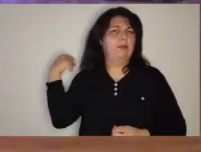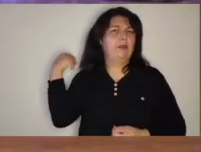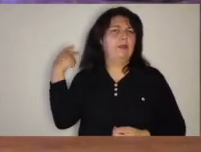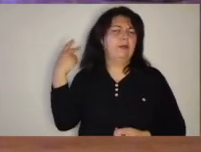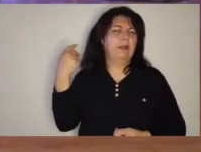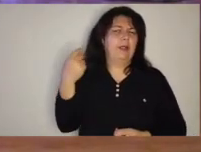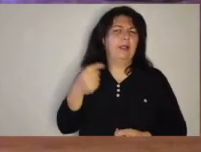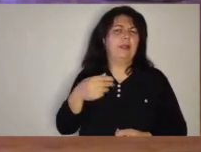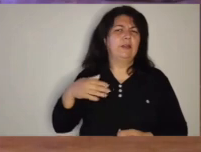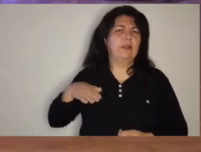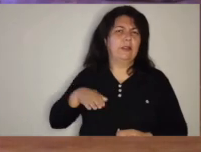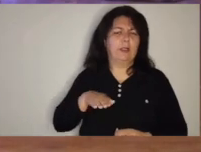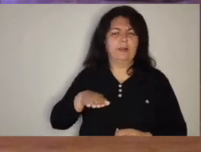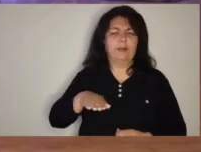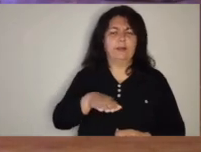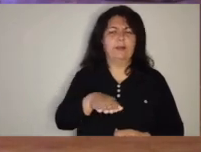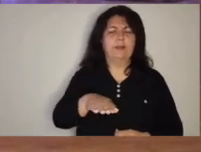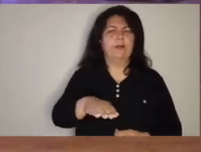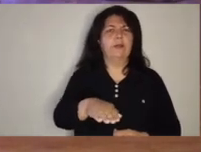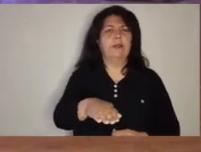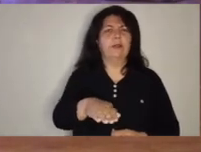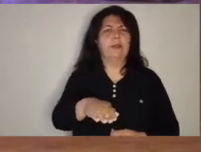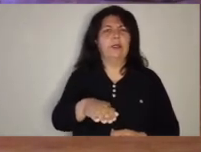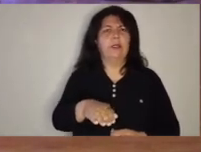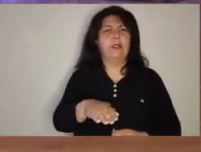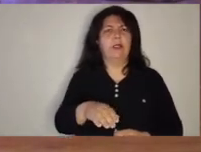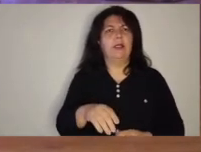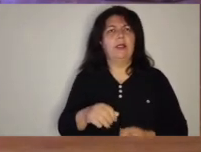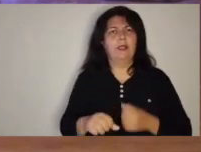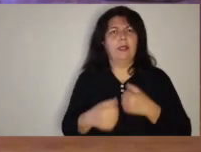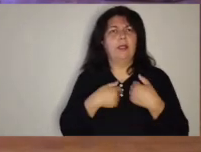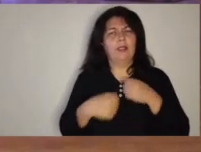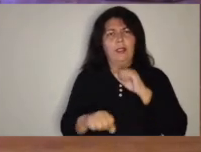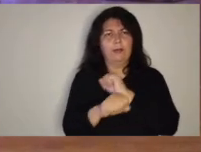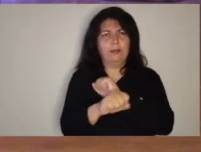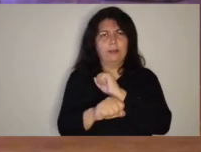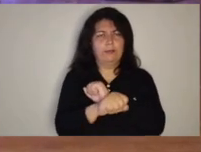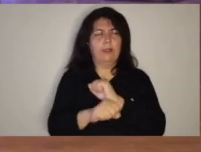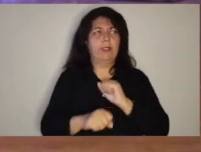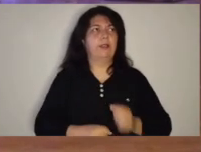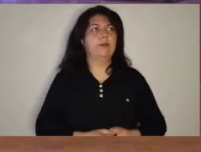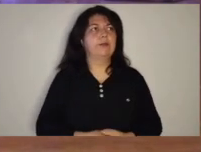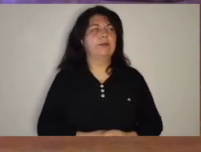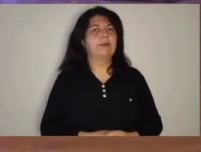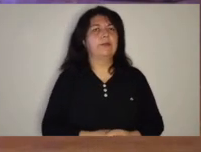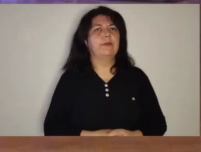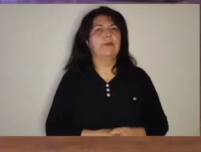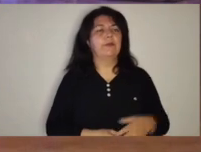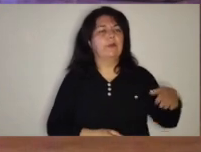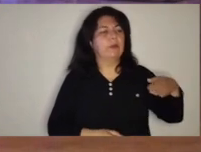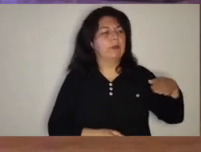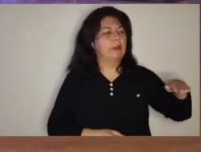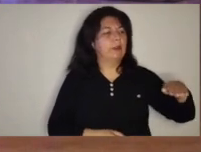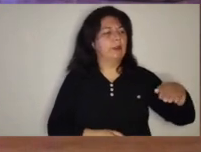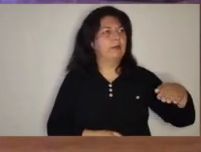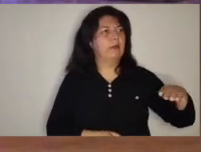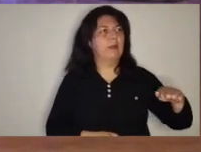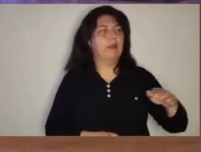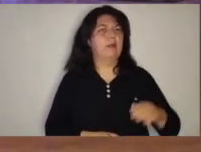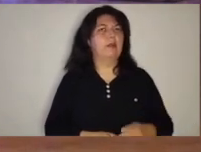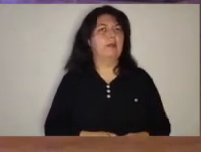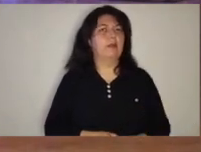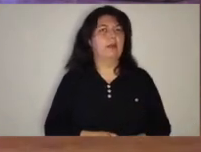chega lá, um ônibus, ele já está vindo, irmãos, lá da Vila Clara. Então, quer dizer, ele está pegando o povo para